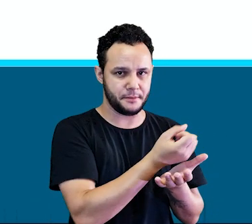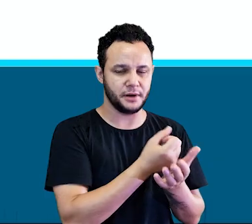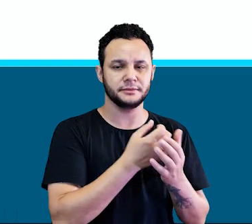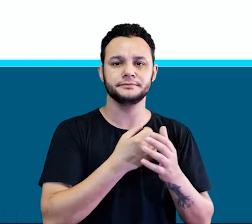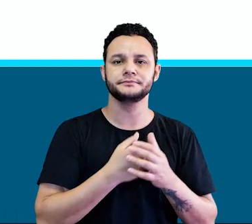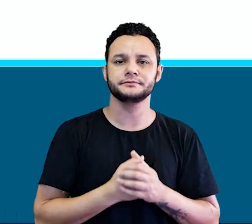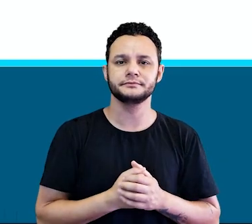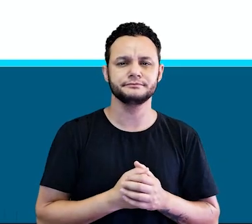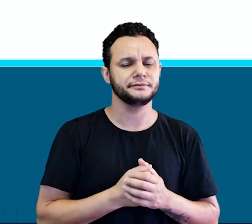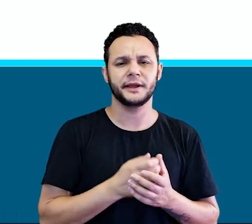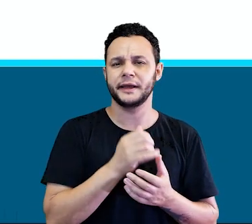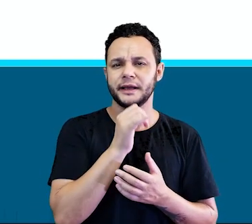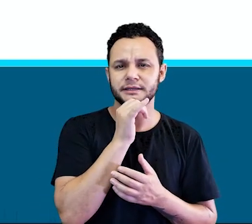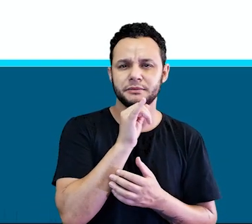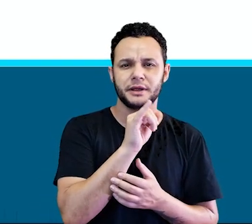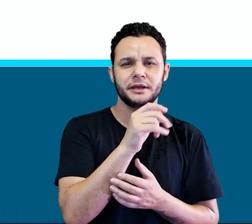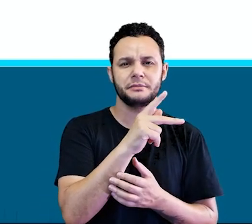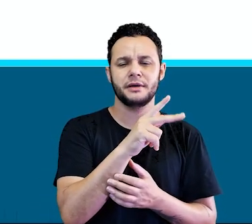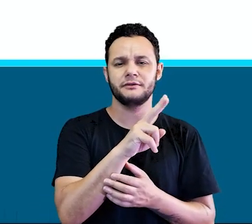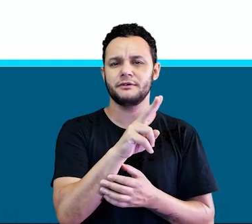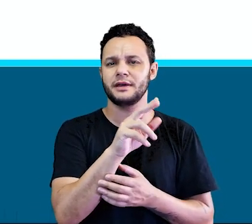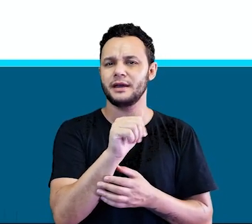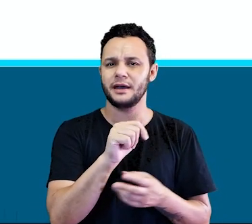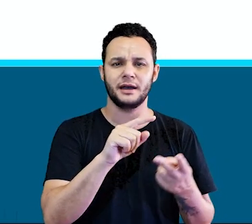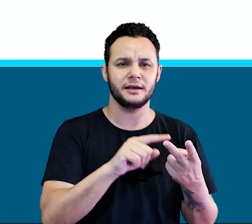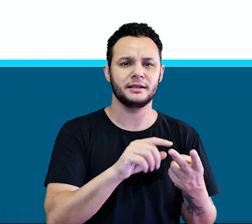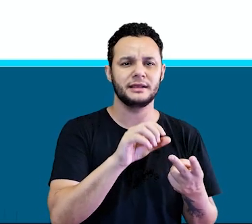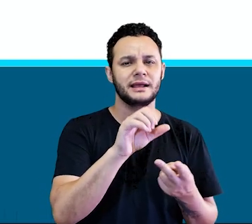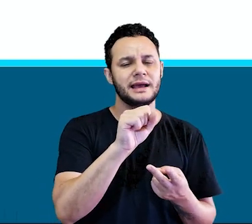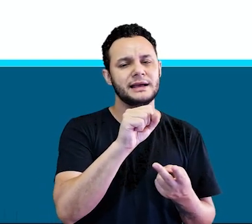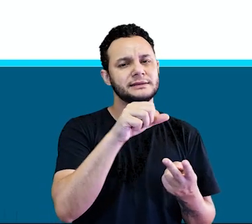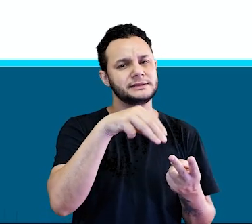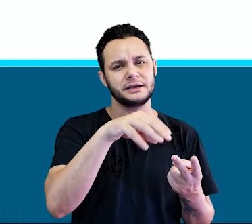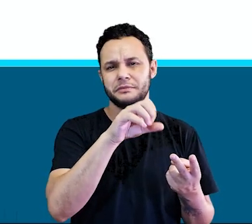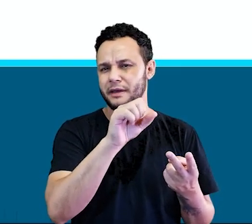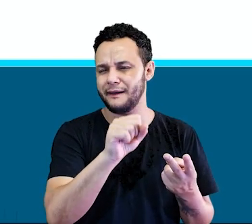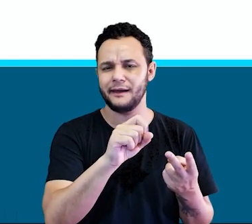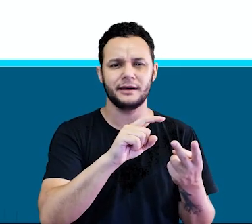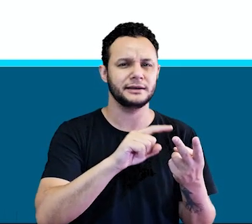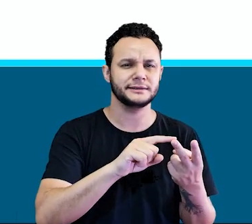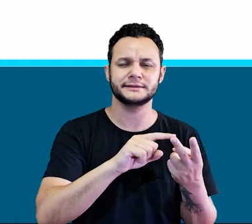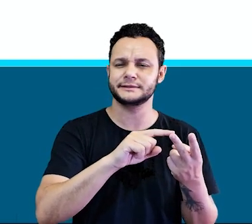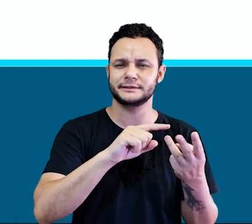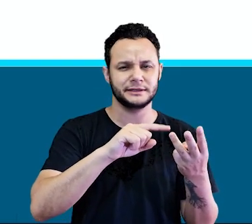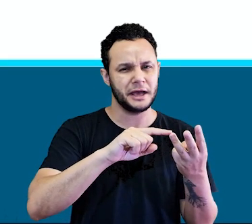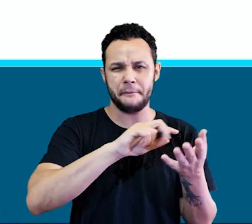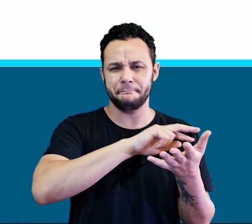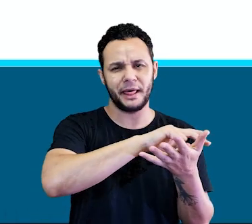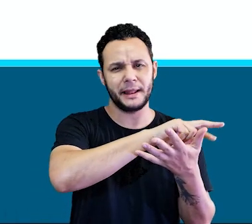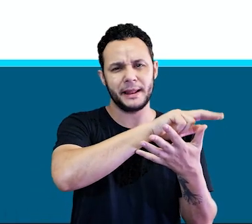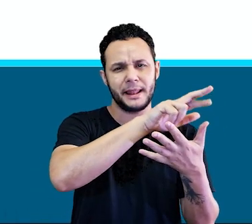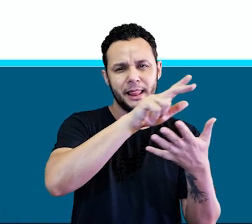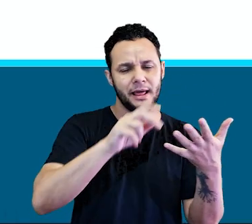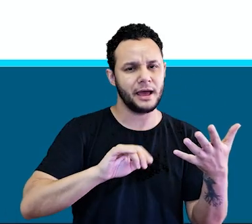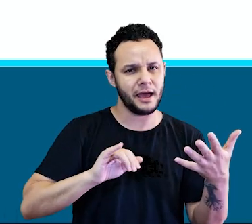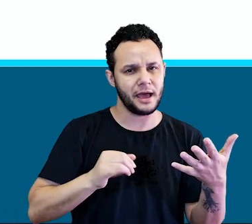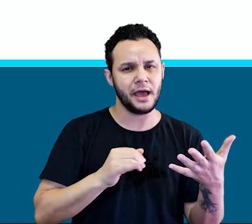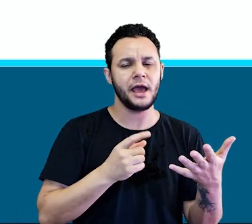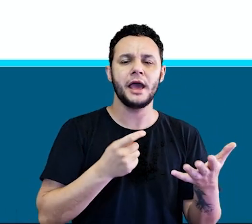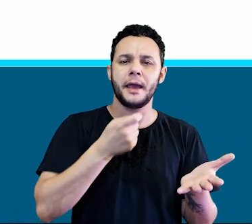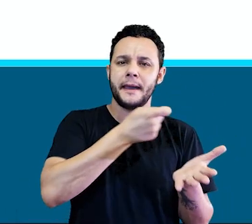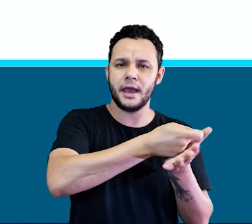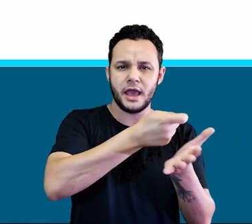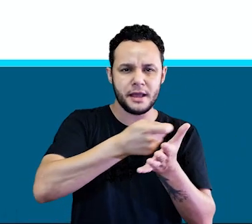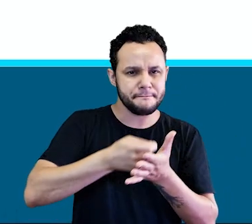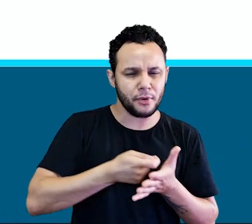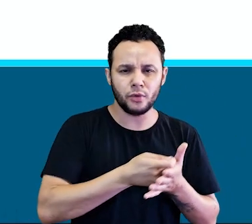dos estados. Então, a gente vai ter aí o IPVA, que é mais conhecido, o ICMS, o IPLEX. Então, a gente vai ter um monte de